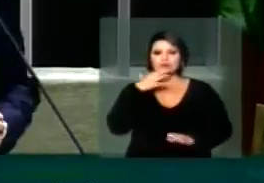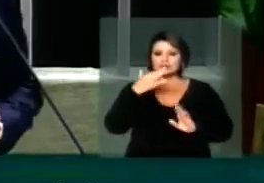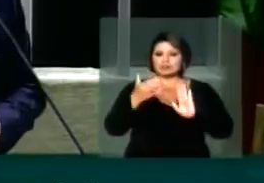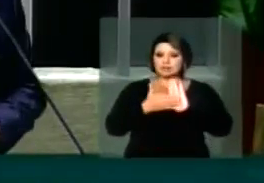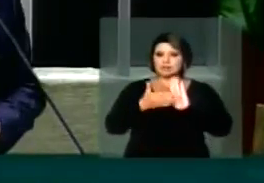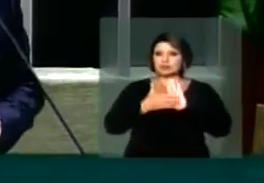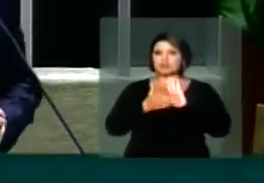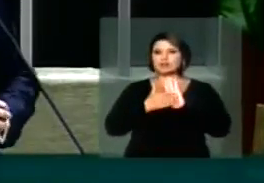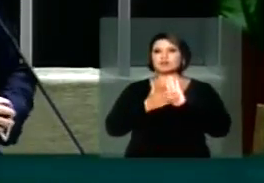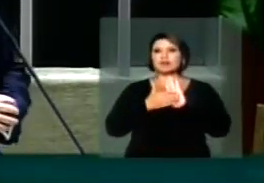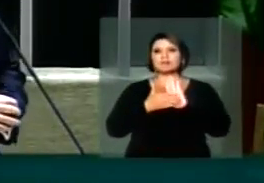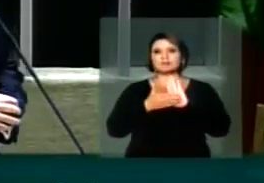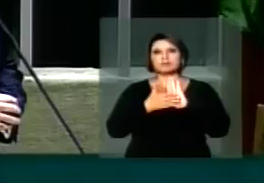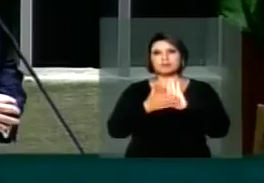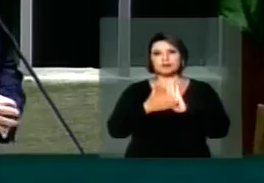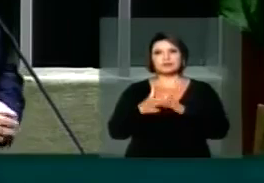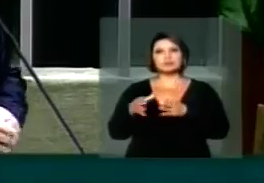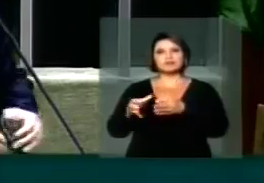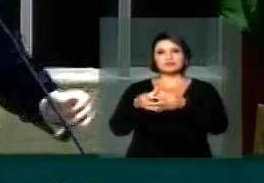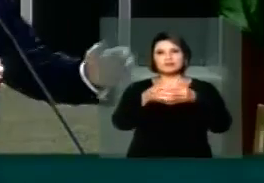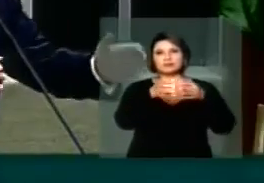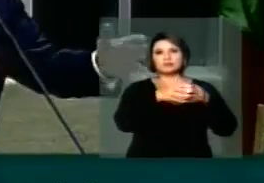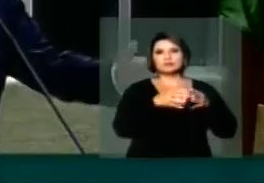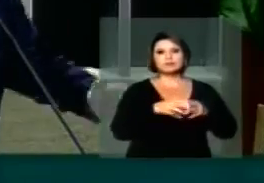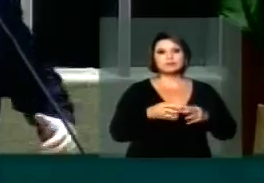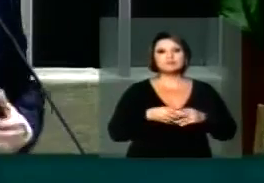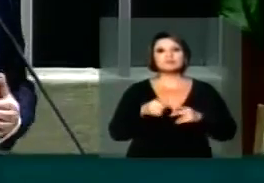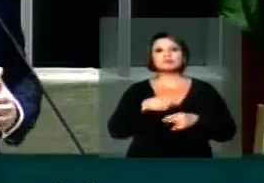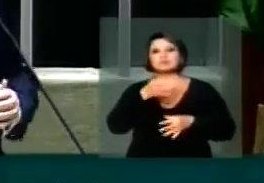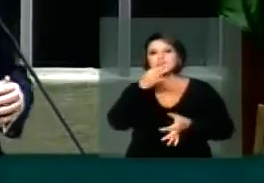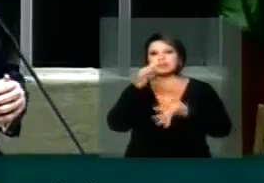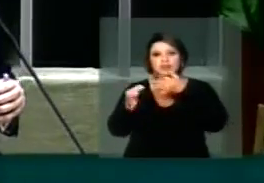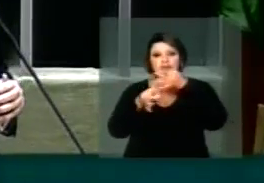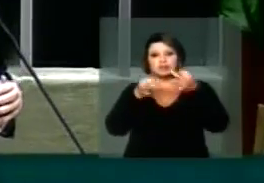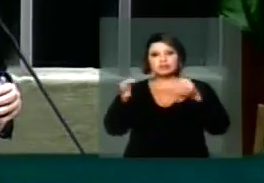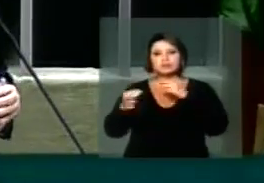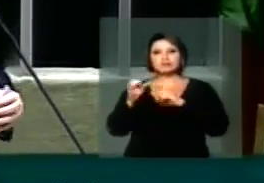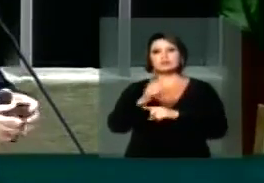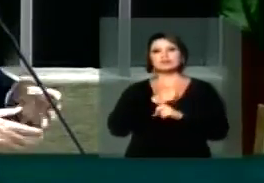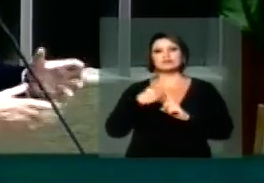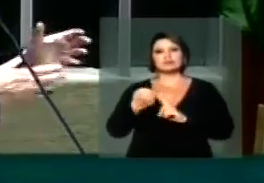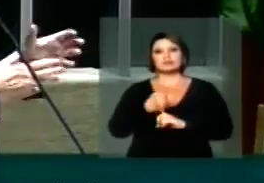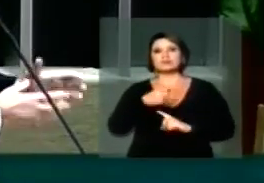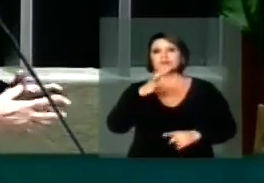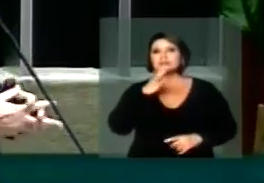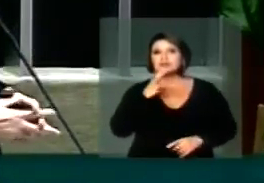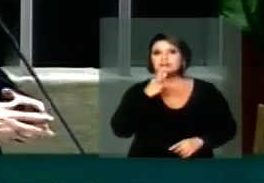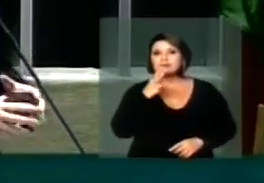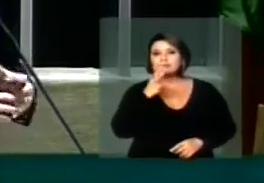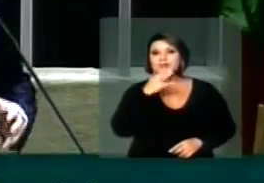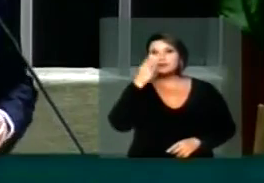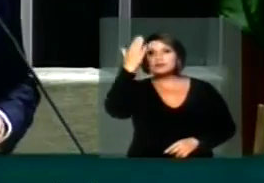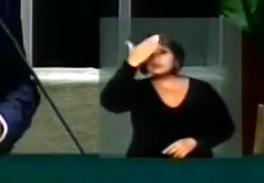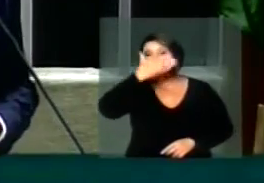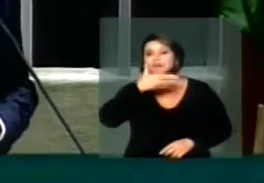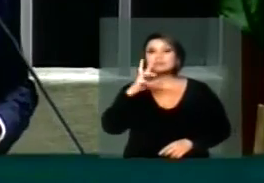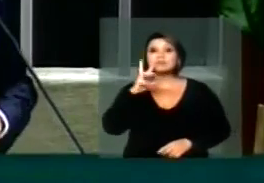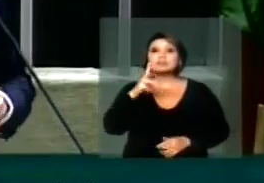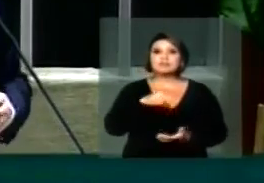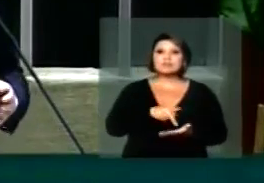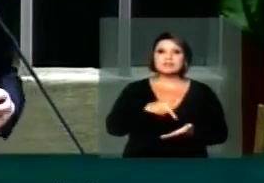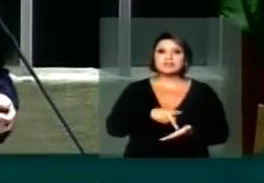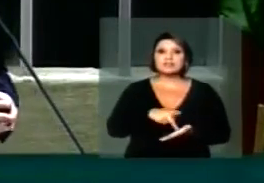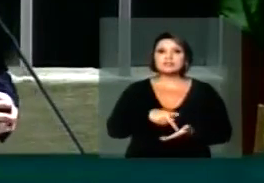com os parlamentares dos estados, mas também debater com a sociedade em cada local, para conhecer as realidades, as